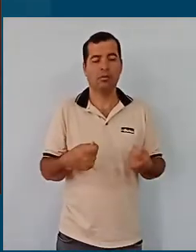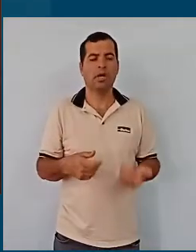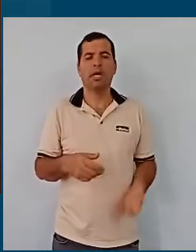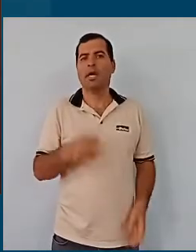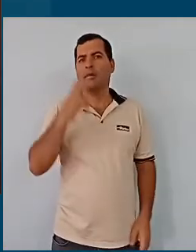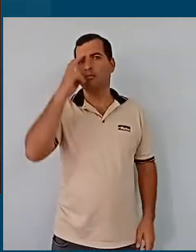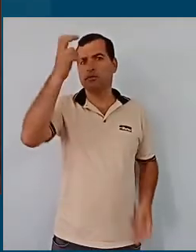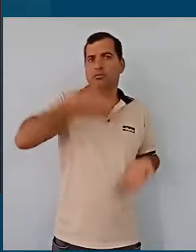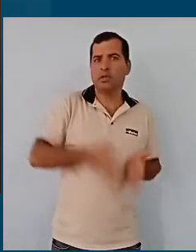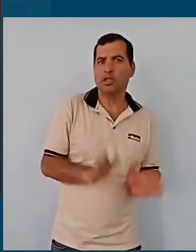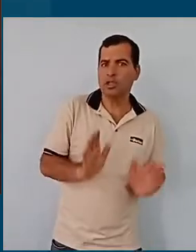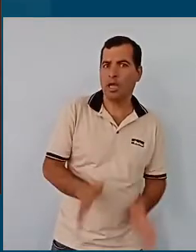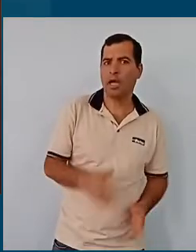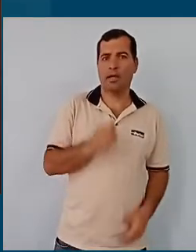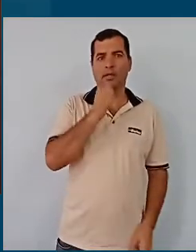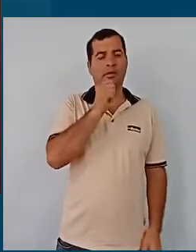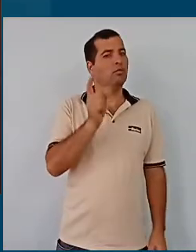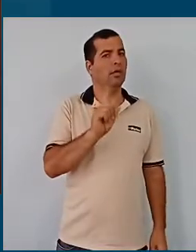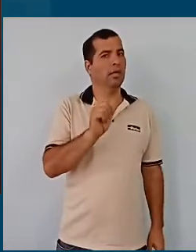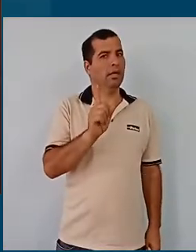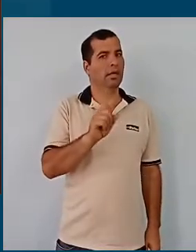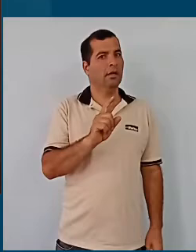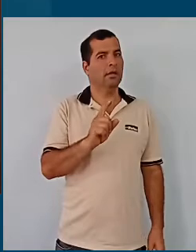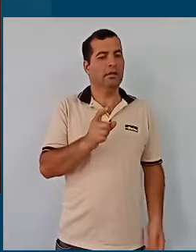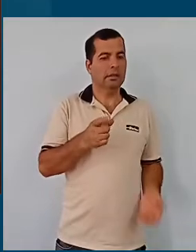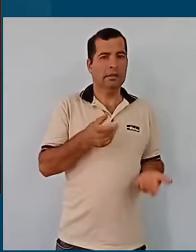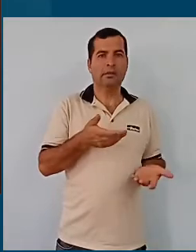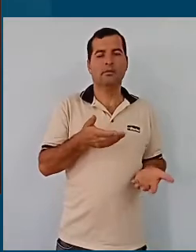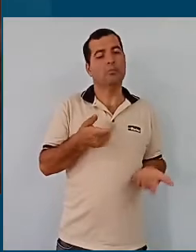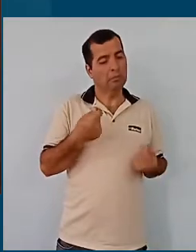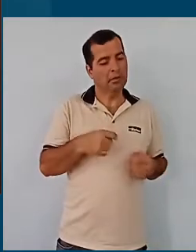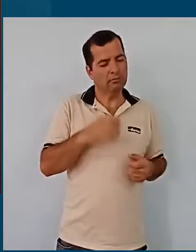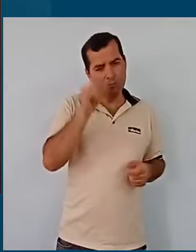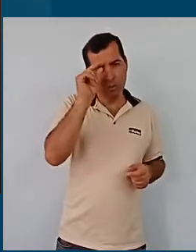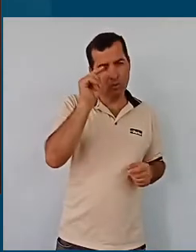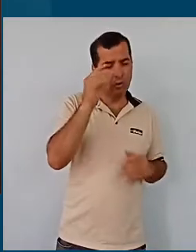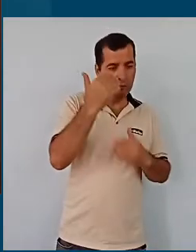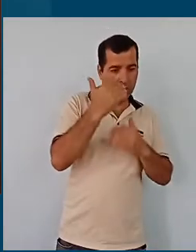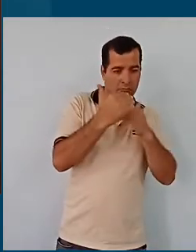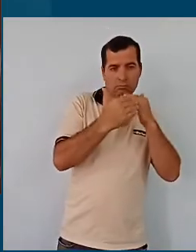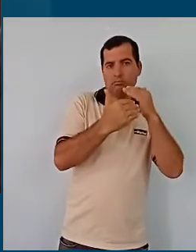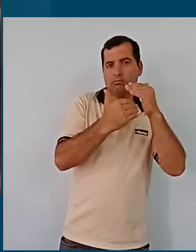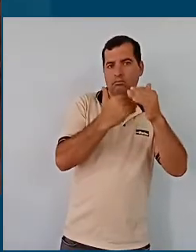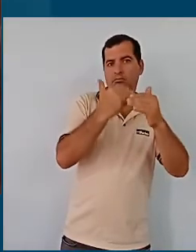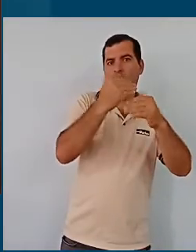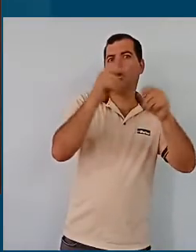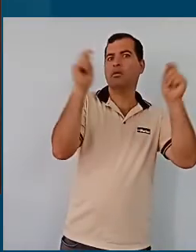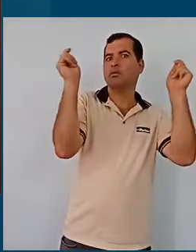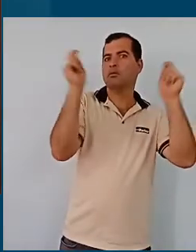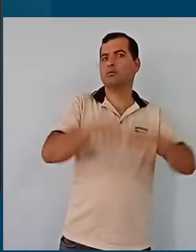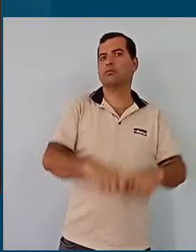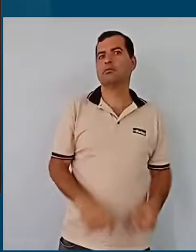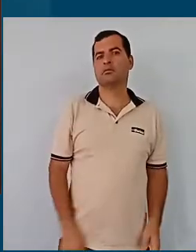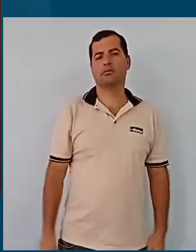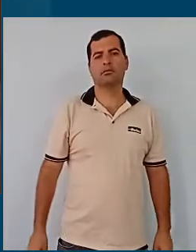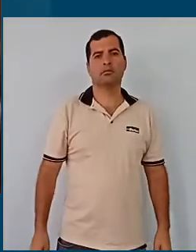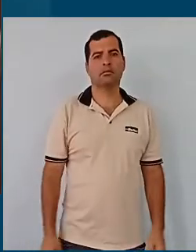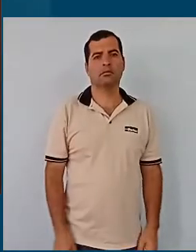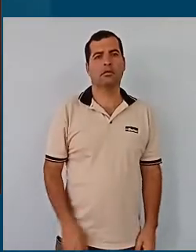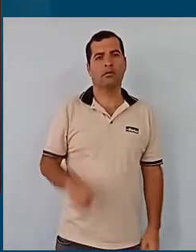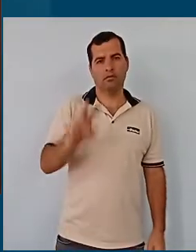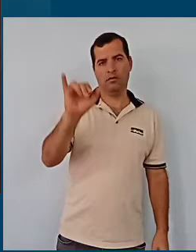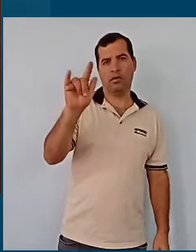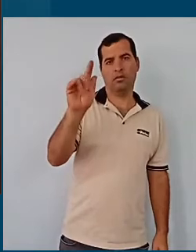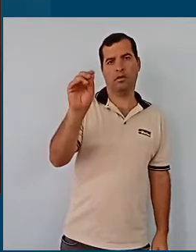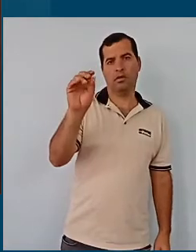nem mediamente inteligentes e nem desinteligentes. Elas nascem, como diz o Vygotsky, com